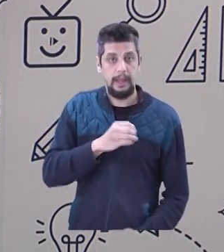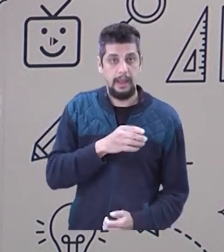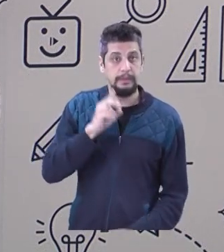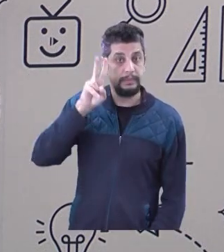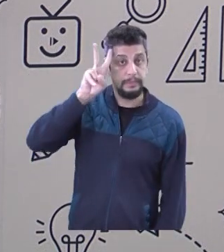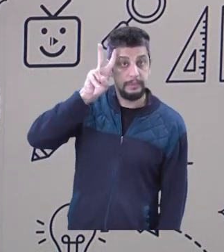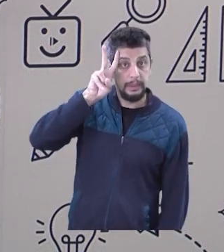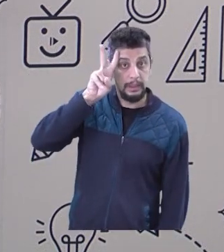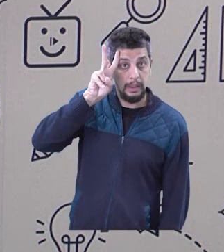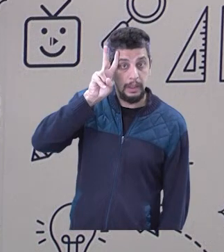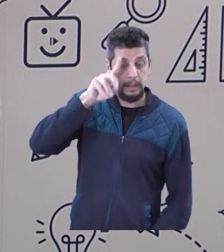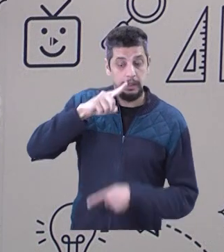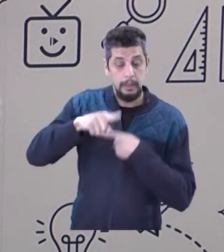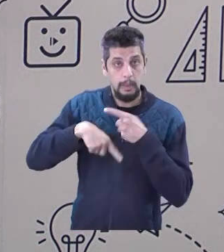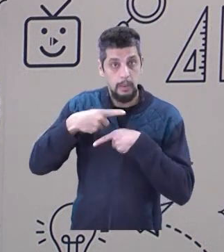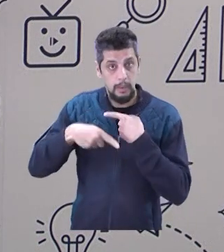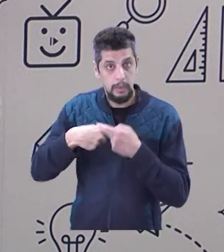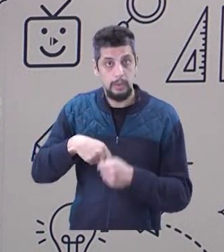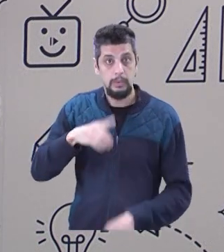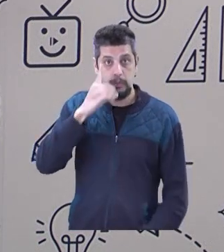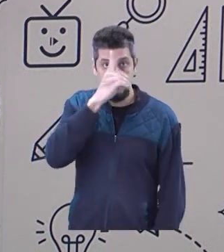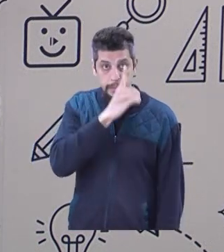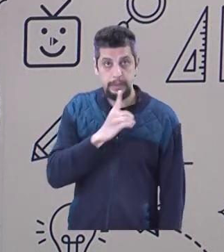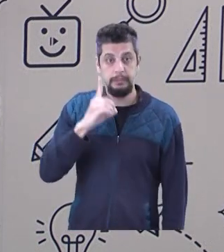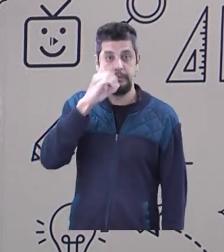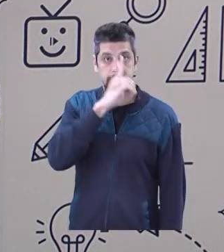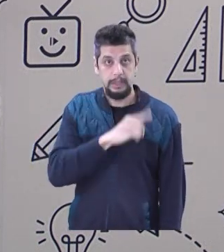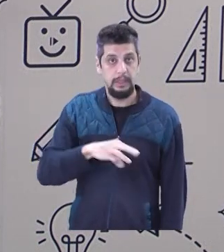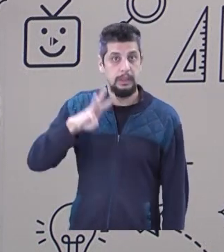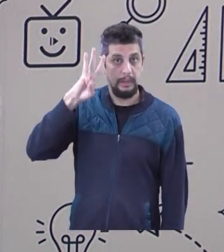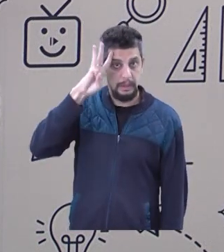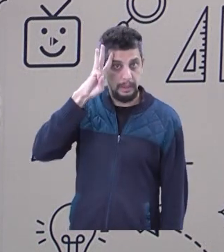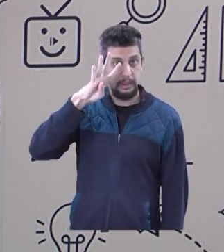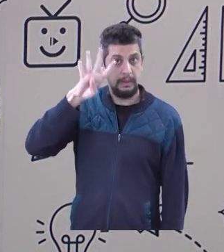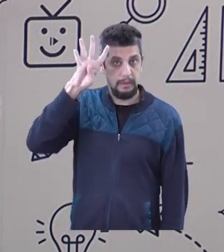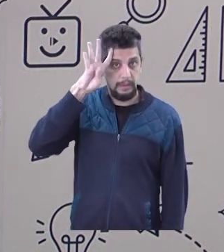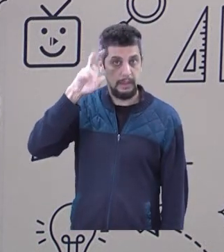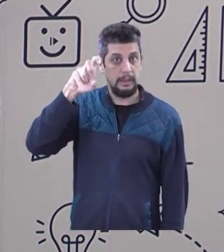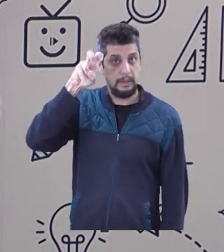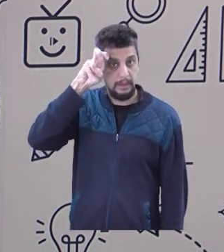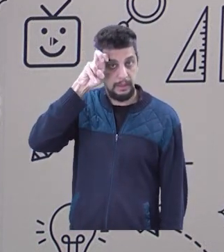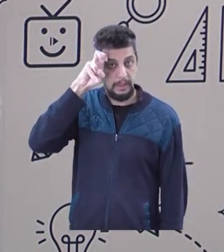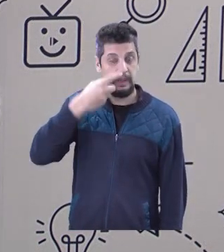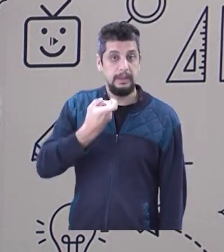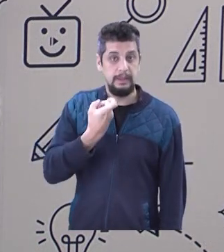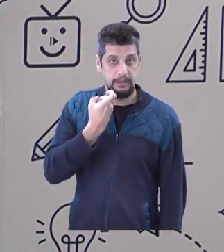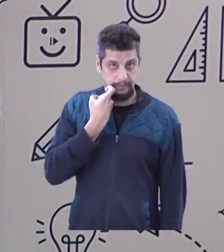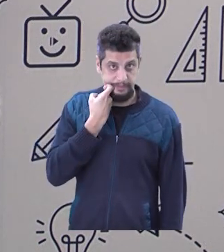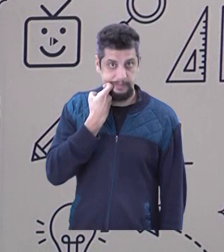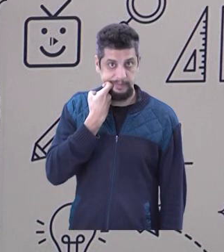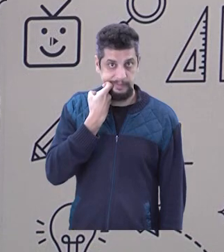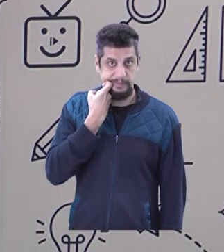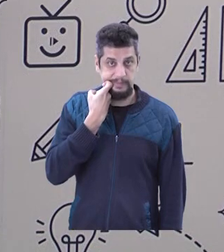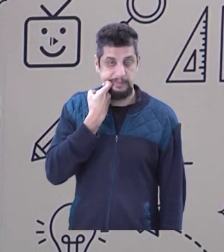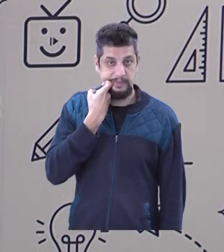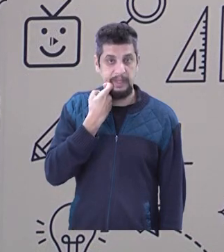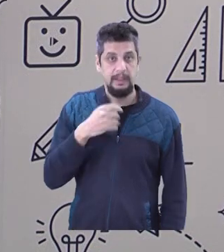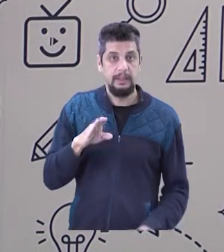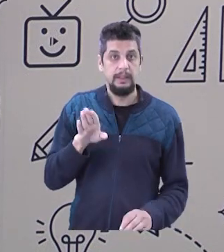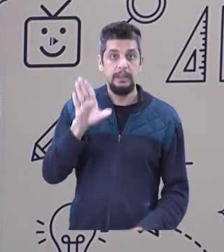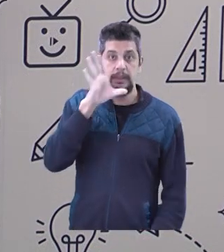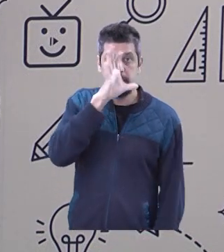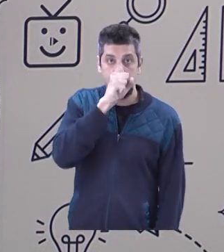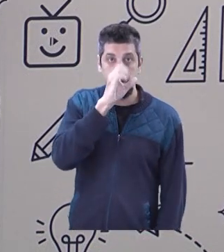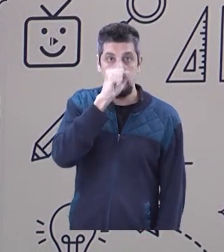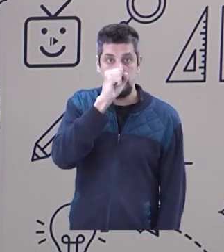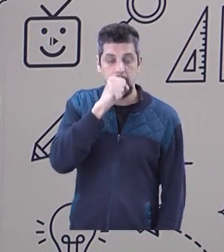de segunda-feira? Segunda-feira, porque vem logo após o domingo. Daí terça, quarta, quinta,